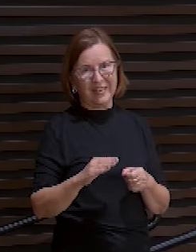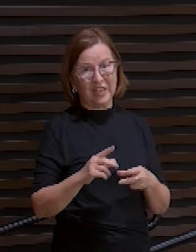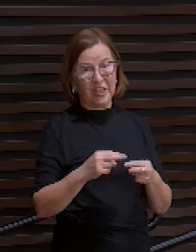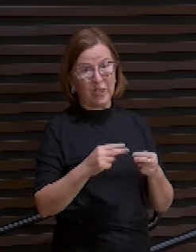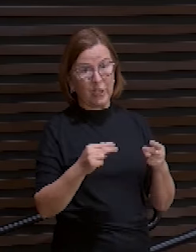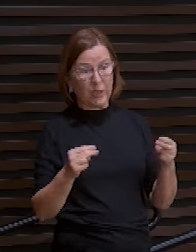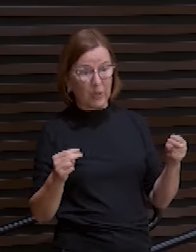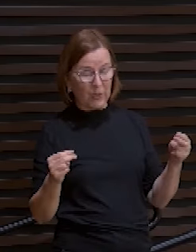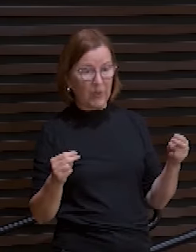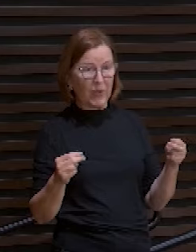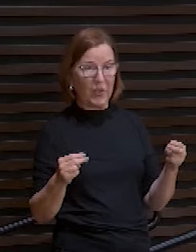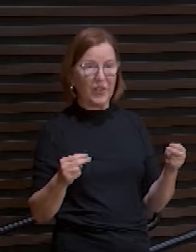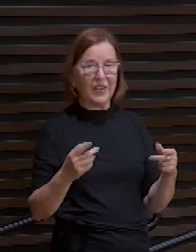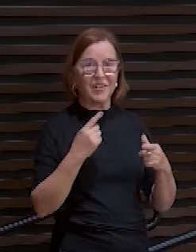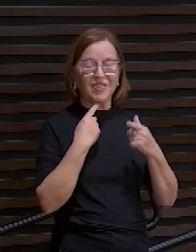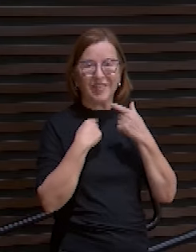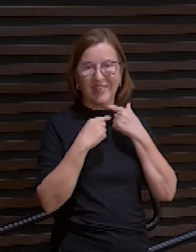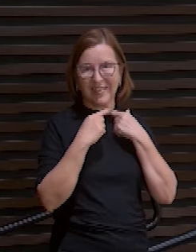desejos eles